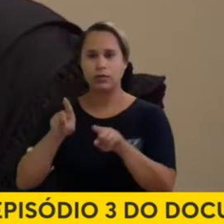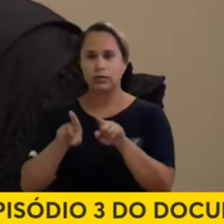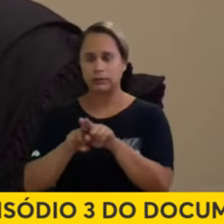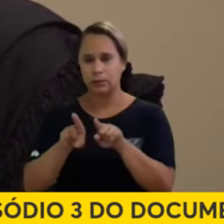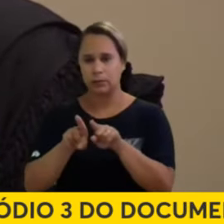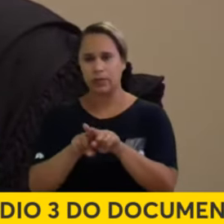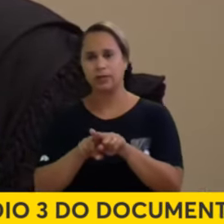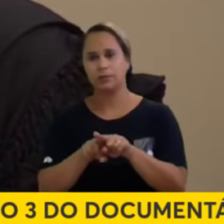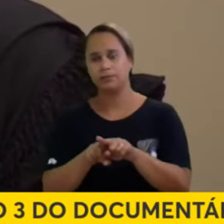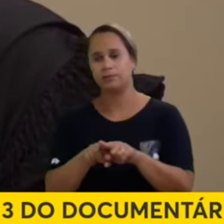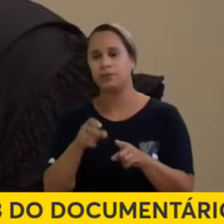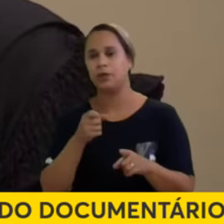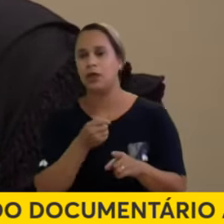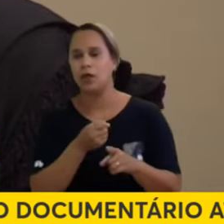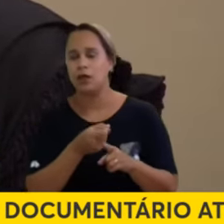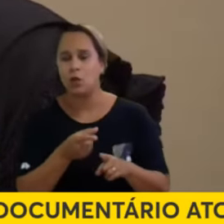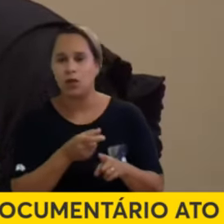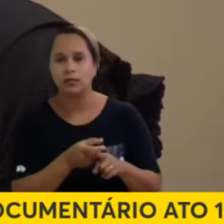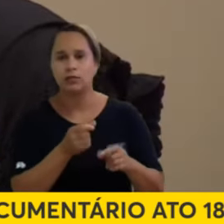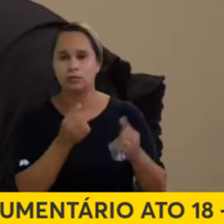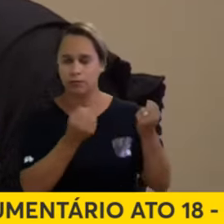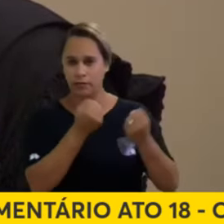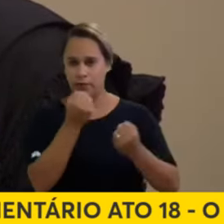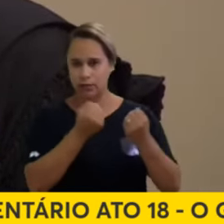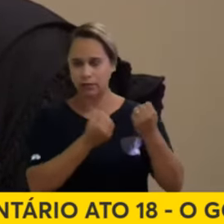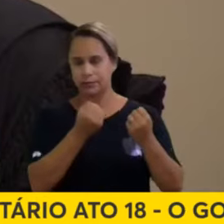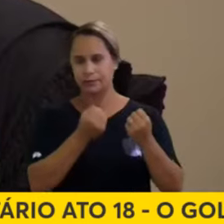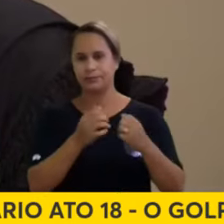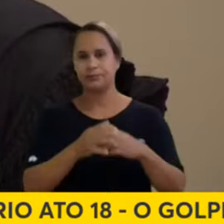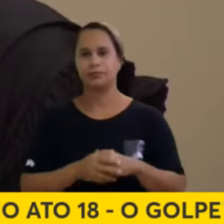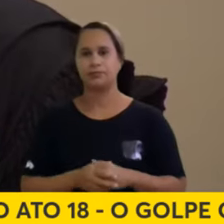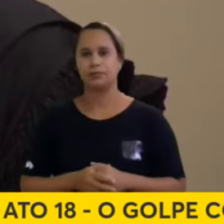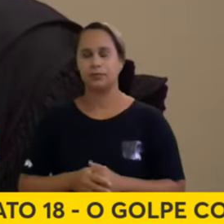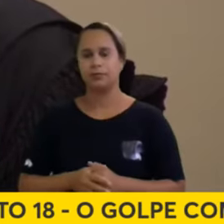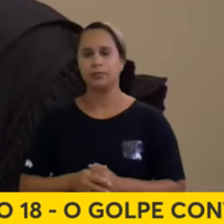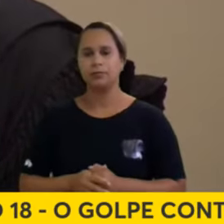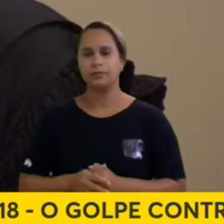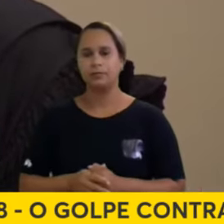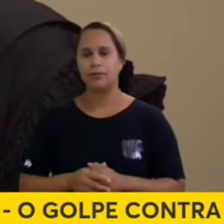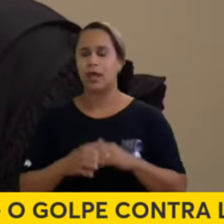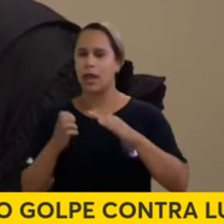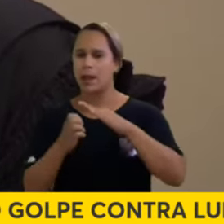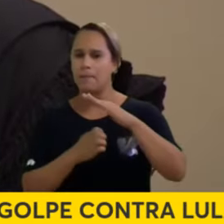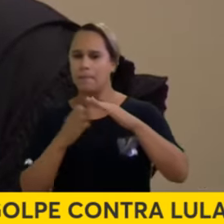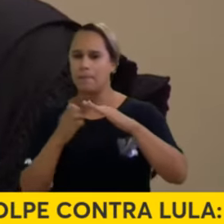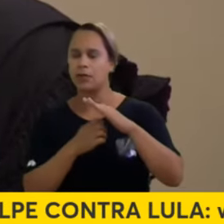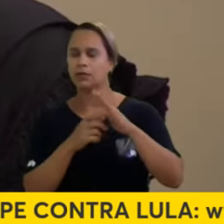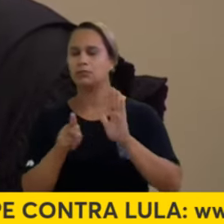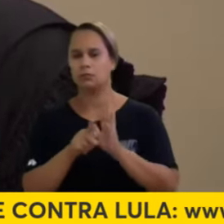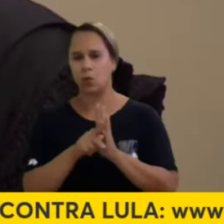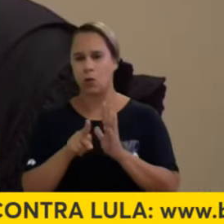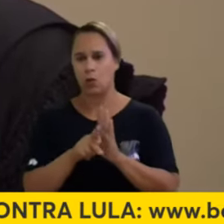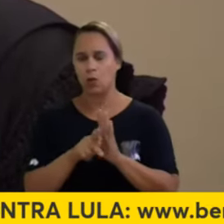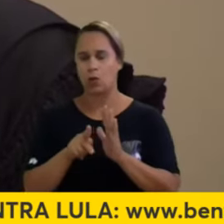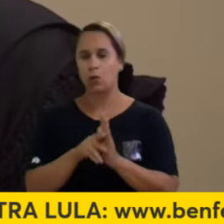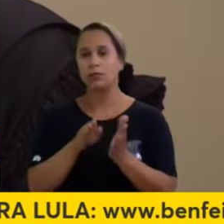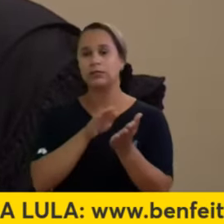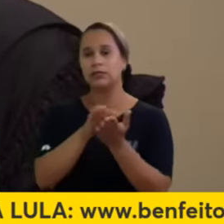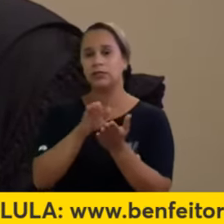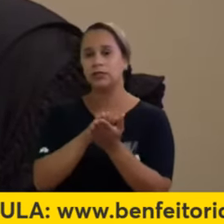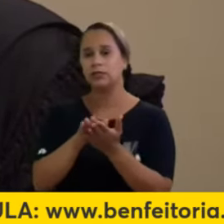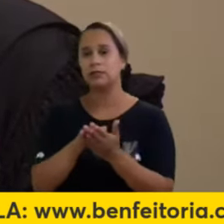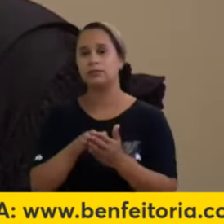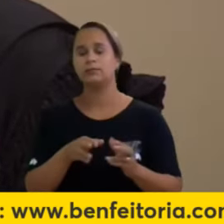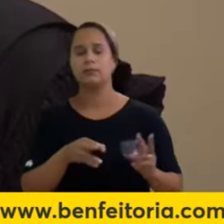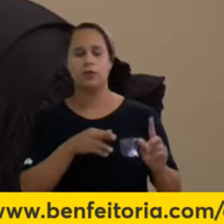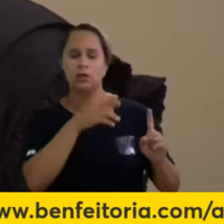empresas diretiva viagens e Grande São Paulo Turismo Limitada gsp Travel acerca de despesas cito aqui os investigados falaram